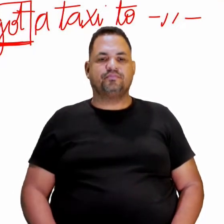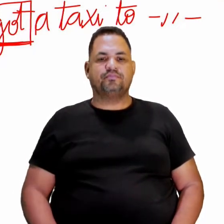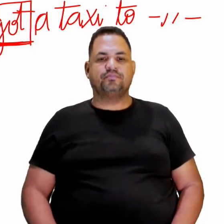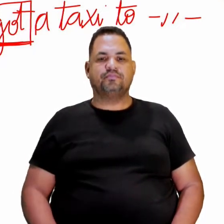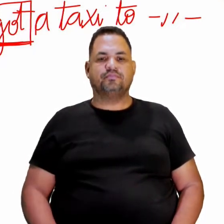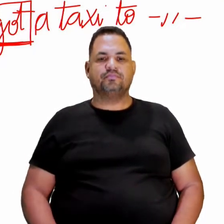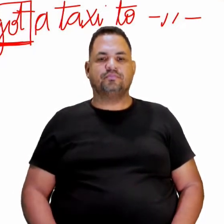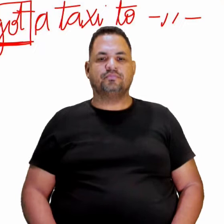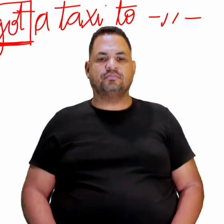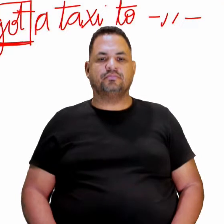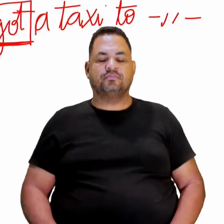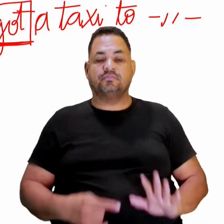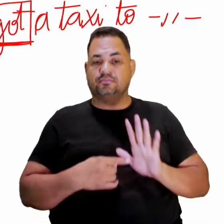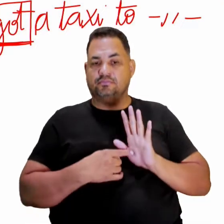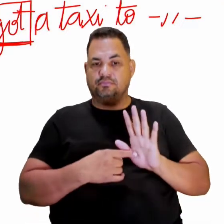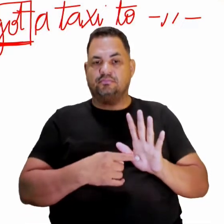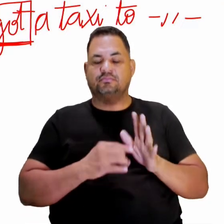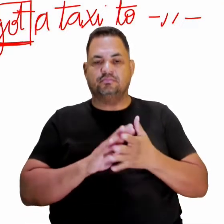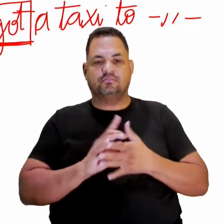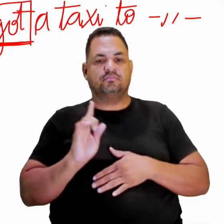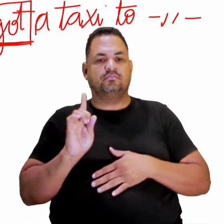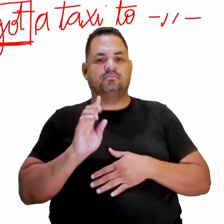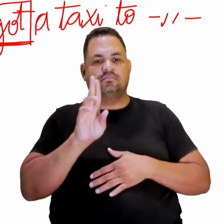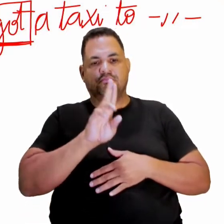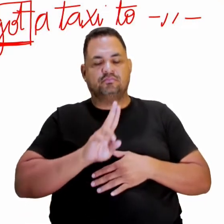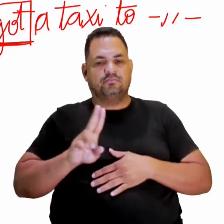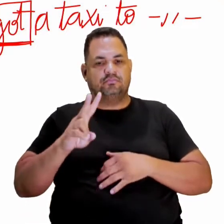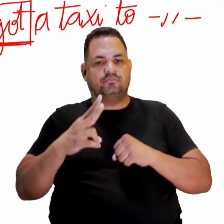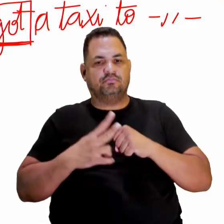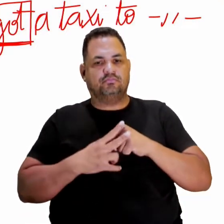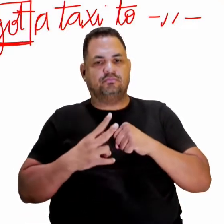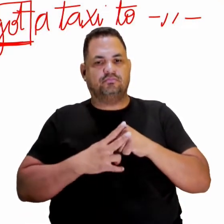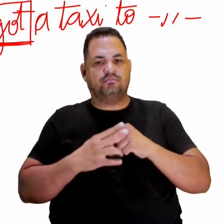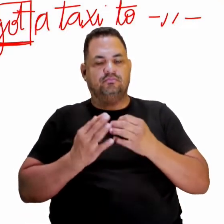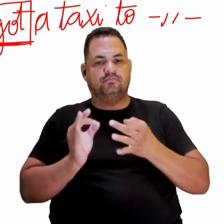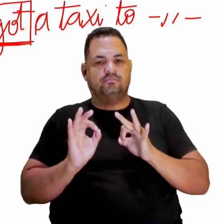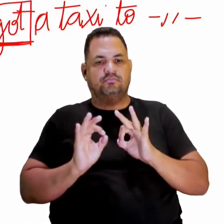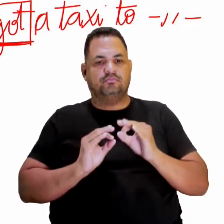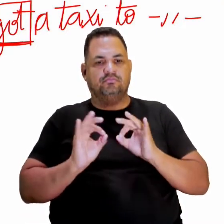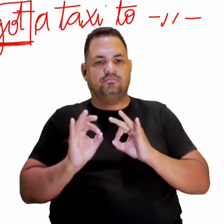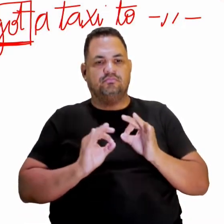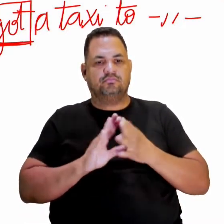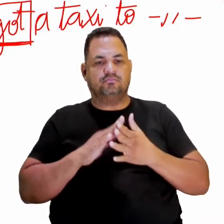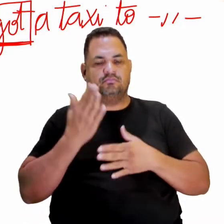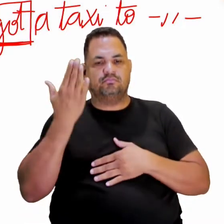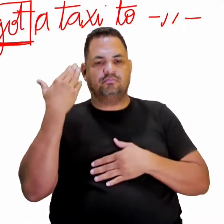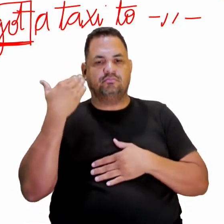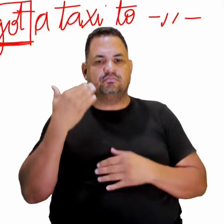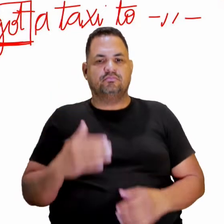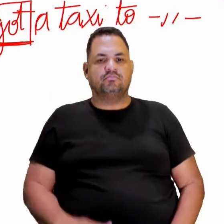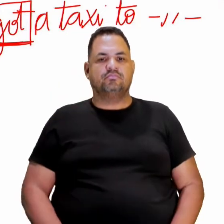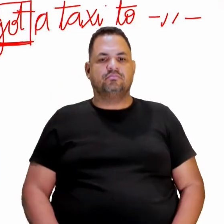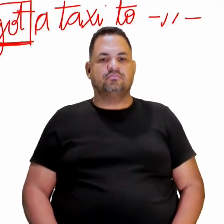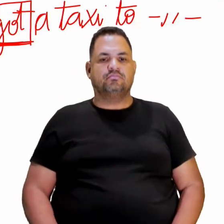don't saw them. Só para mostrar que você não vai usar o verbo na sua forma do passado.